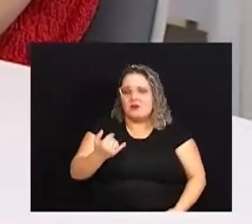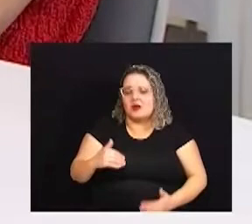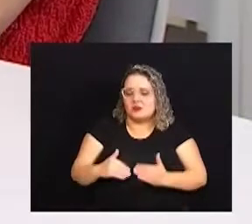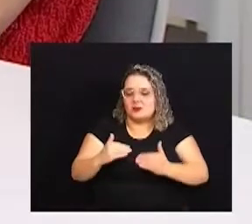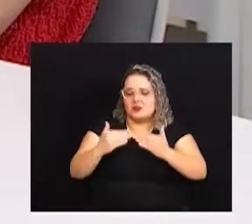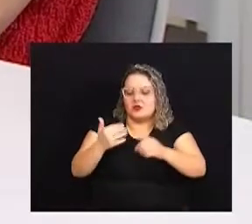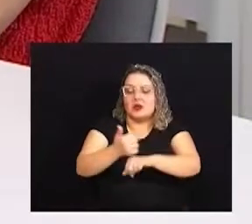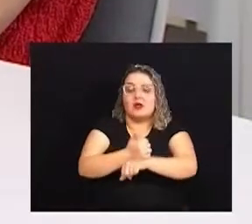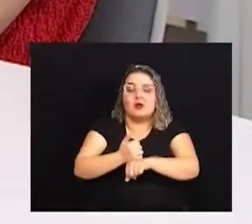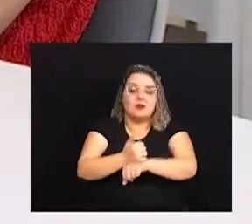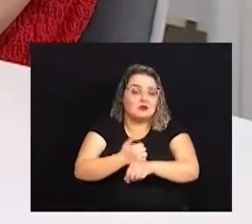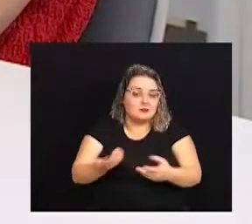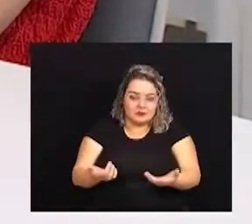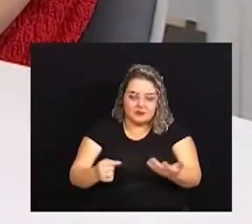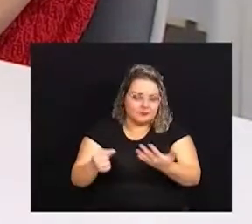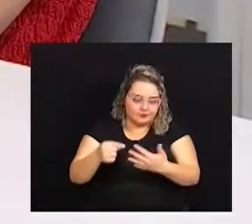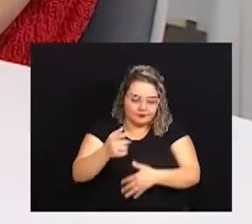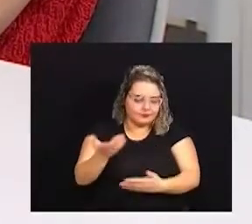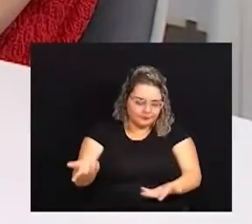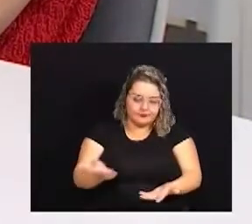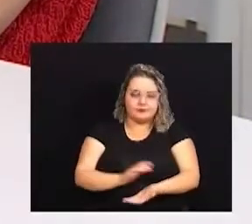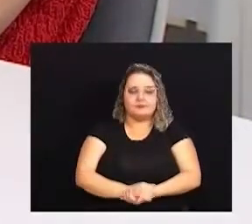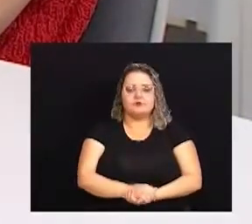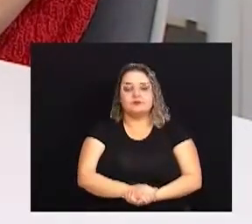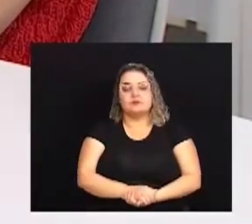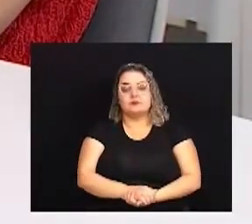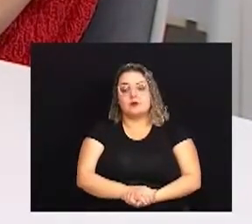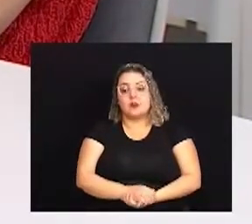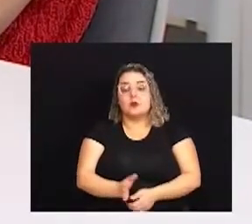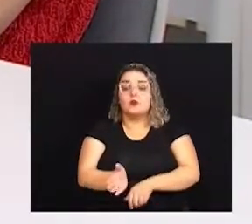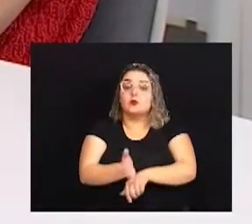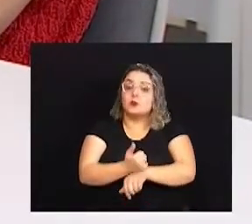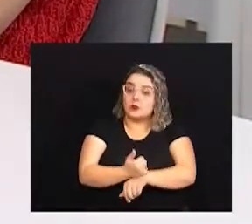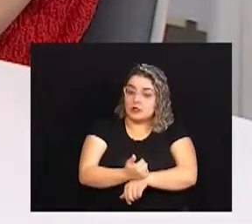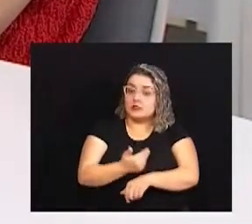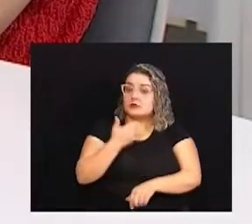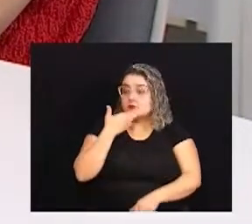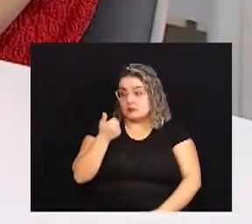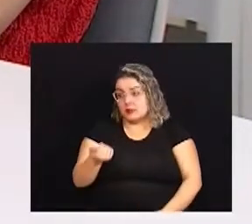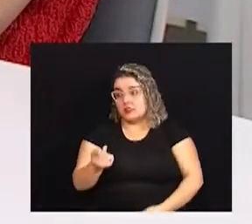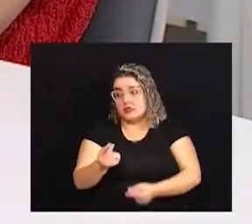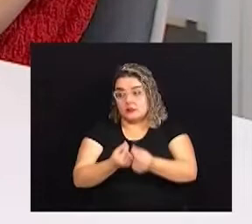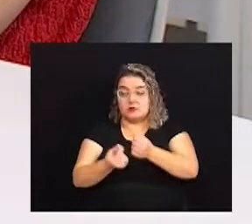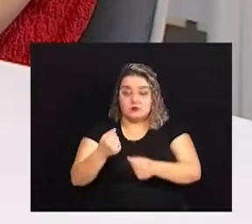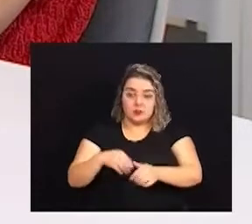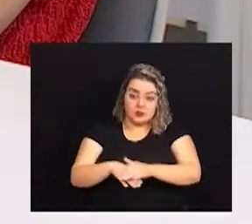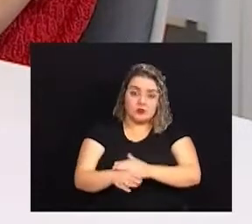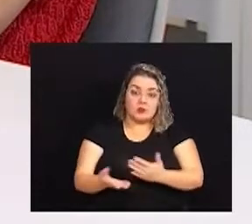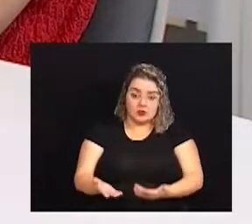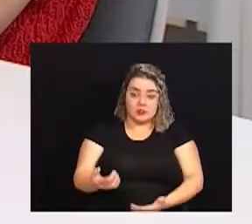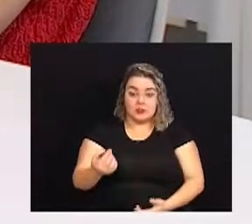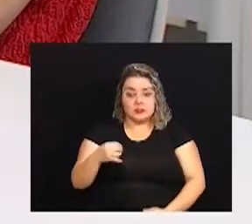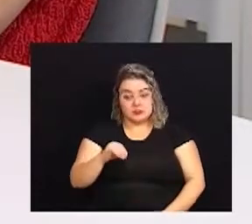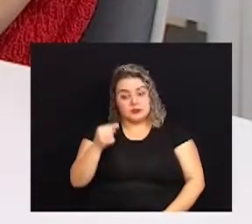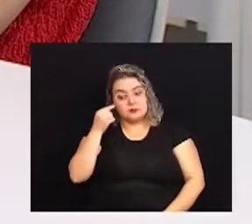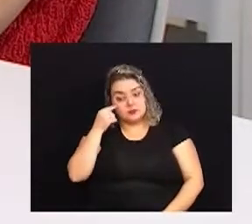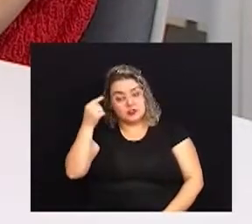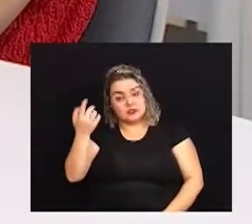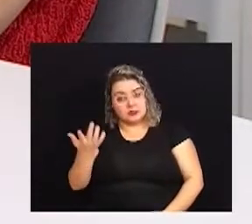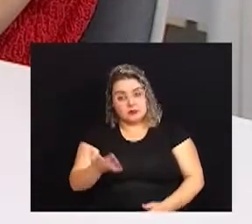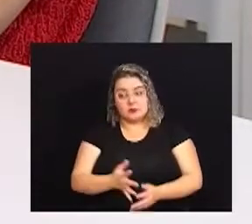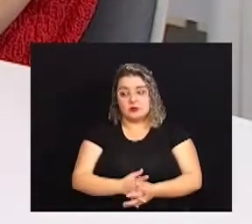ser importante no seu crescimento profissional, etc, etc. Então, quanto antes, melhor. E também